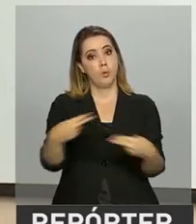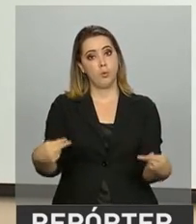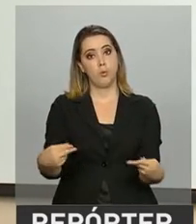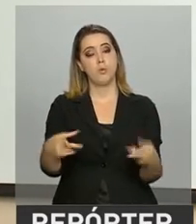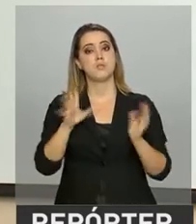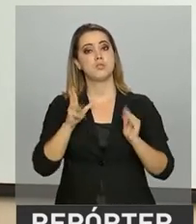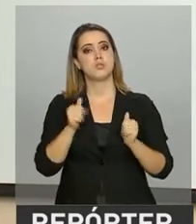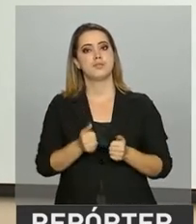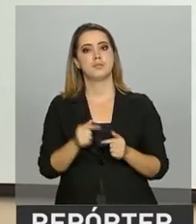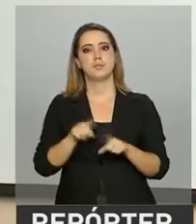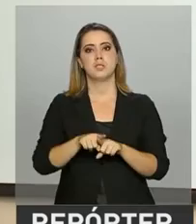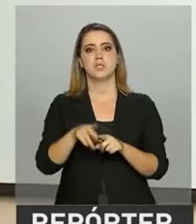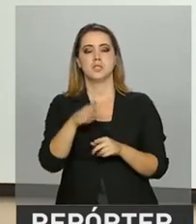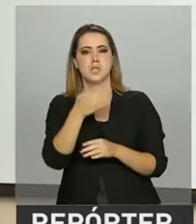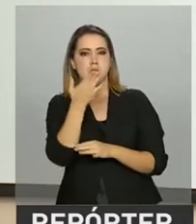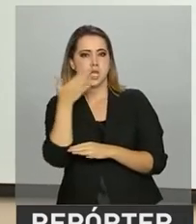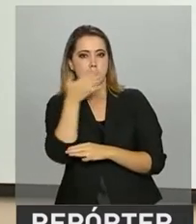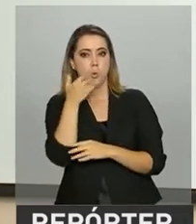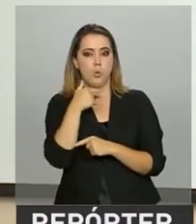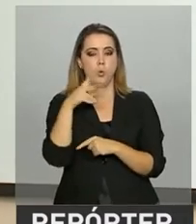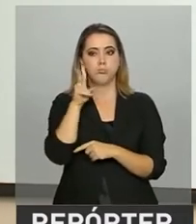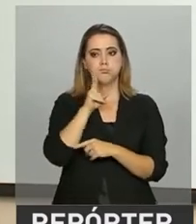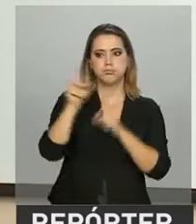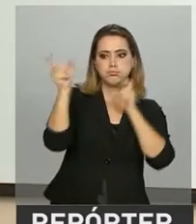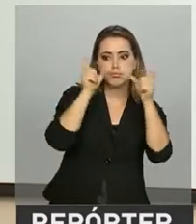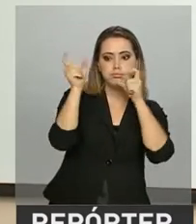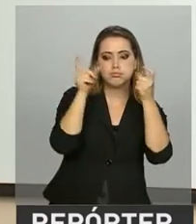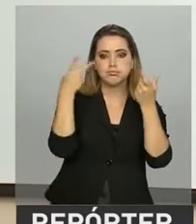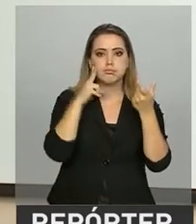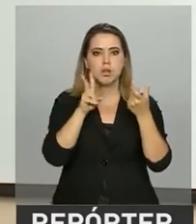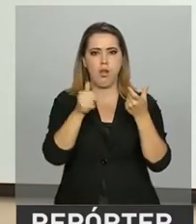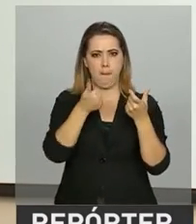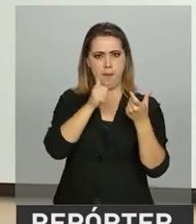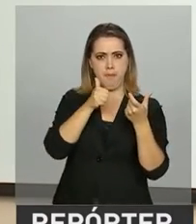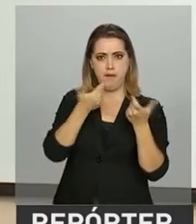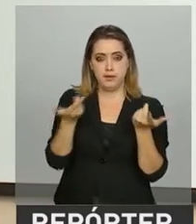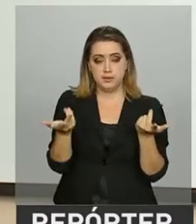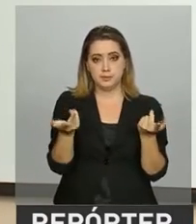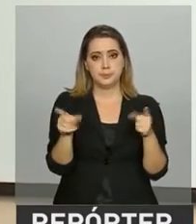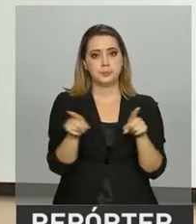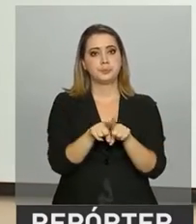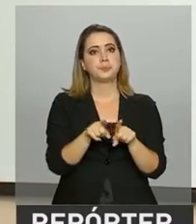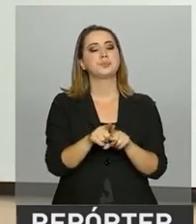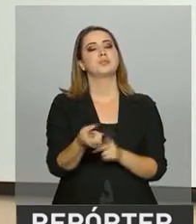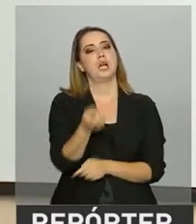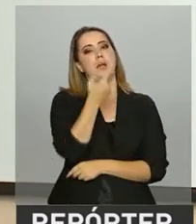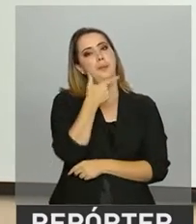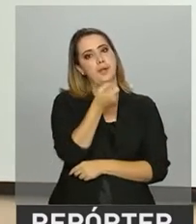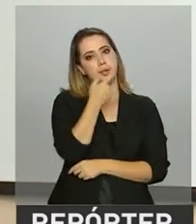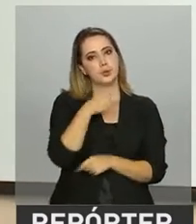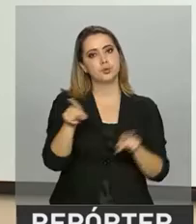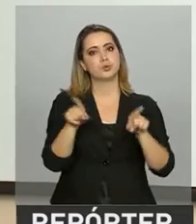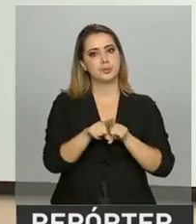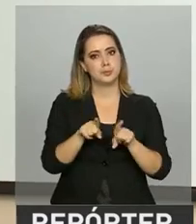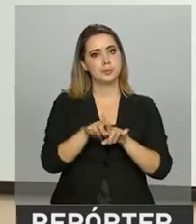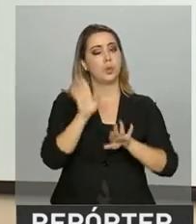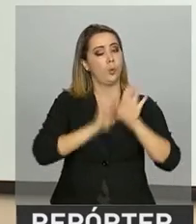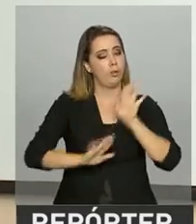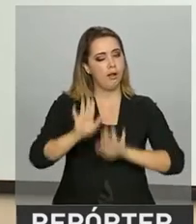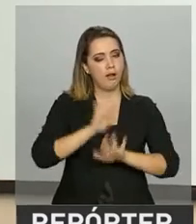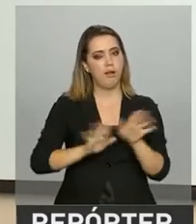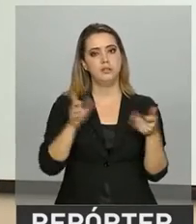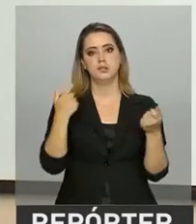vivas e chama a atenção a criança vai poder mexer naquilo vai querer beber e de repente é remédio espalhados uma série de de